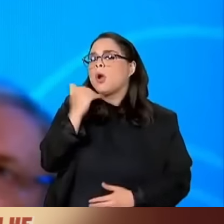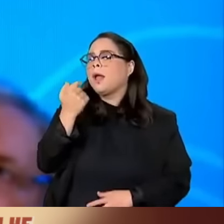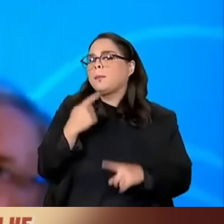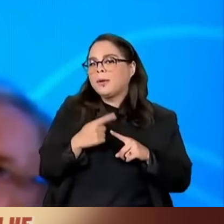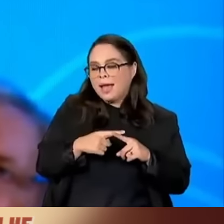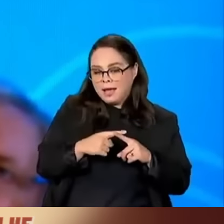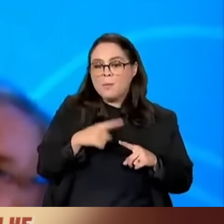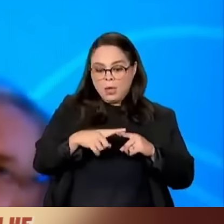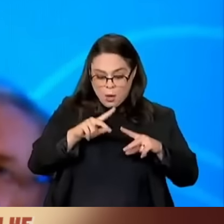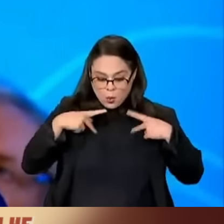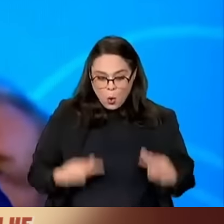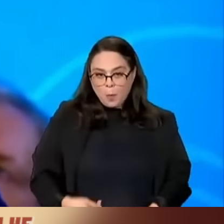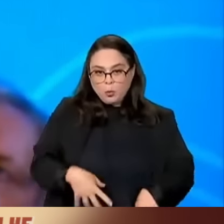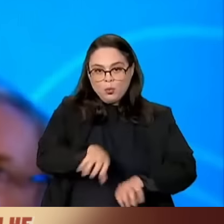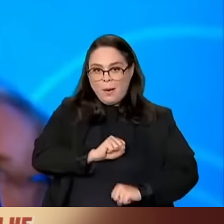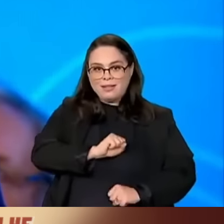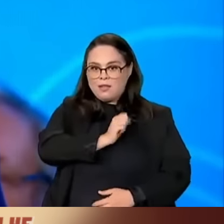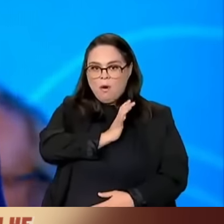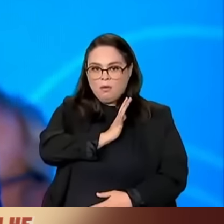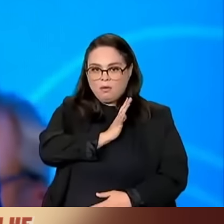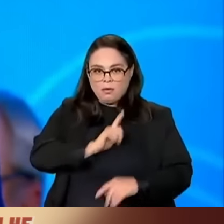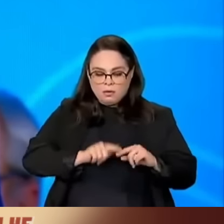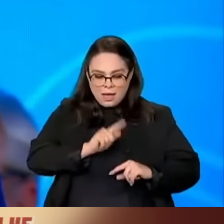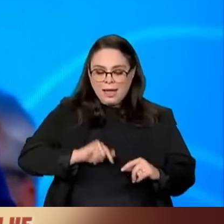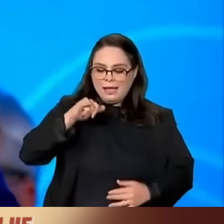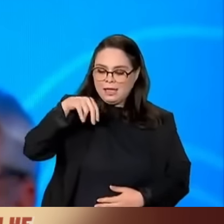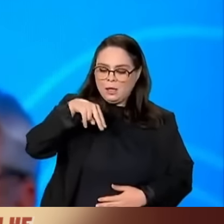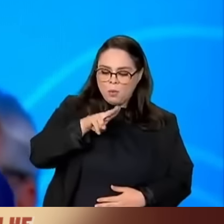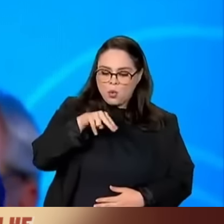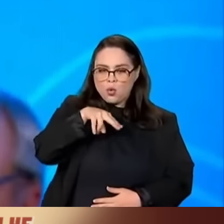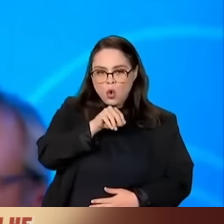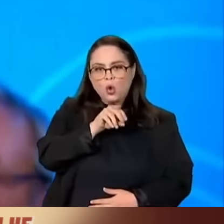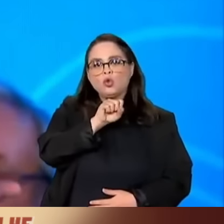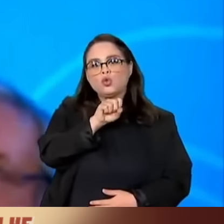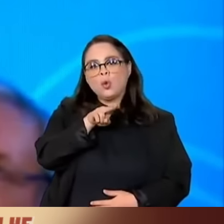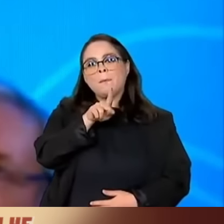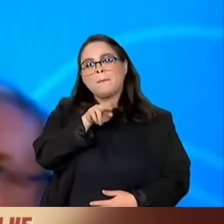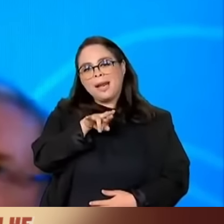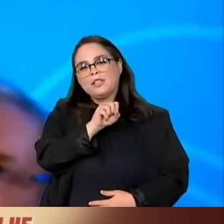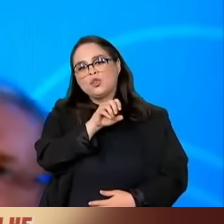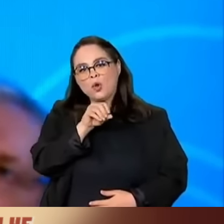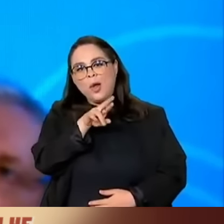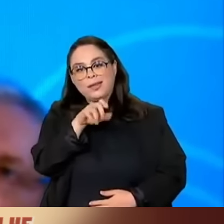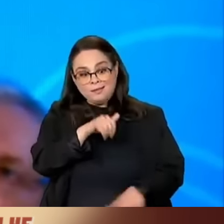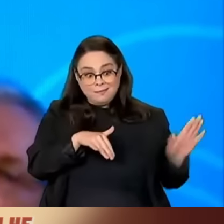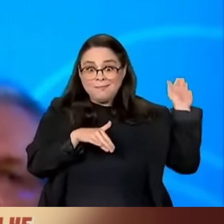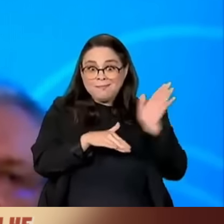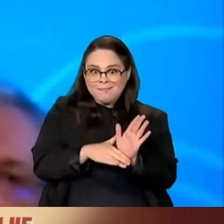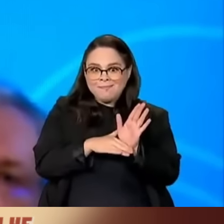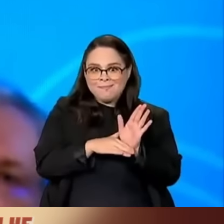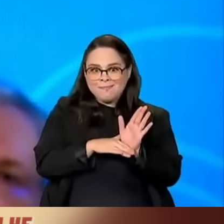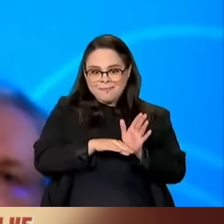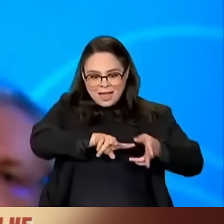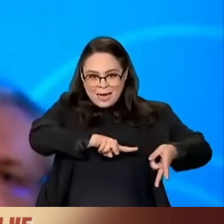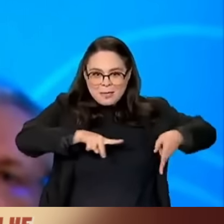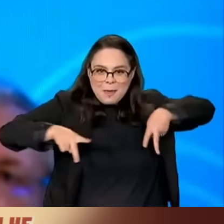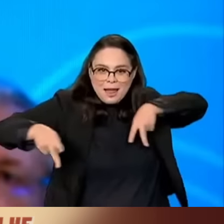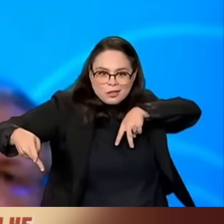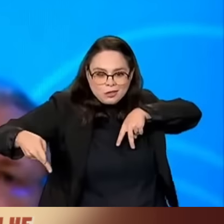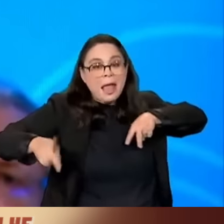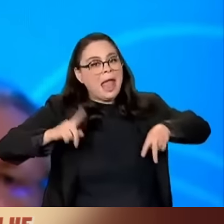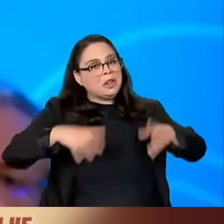por rejeição. Foi os imunossupressores é que impulsionaram, hoje o transplante é praticamente rotina